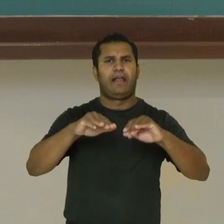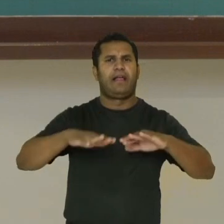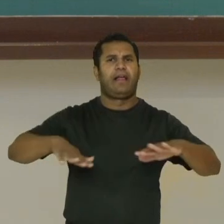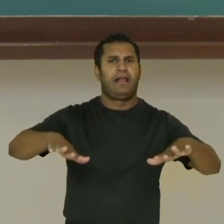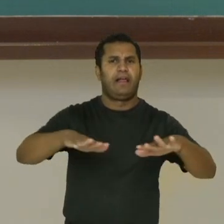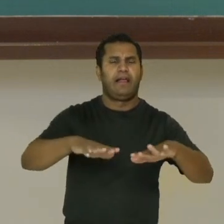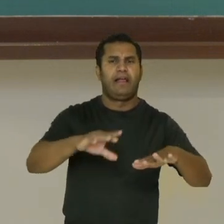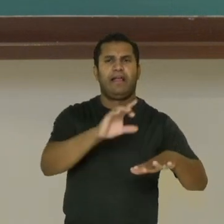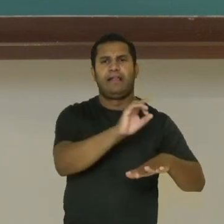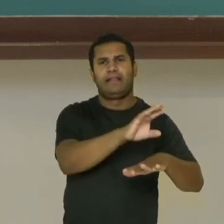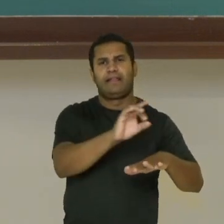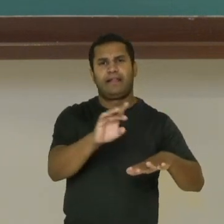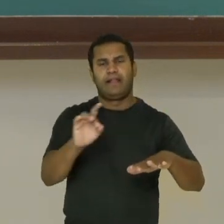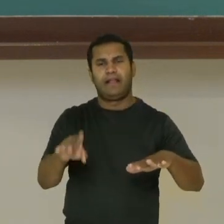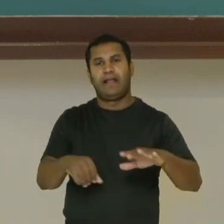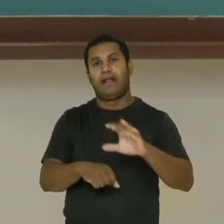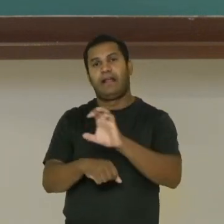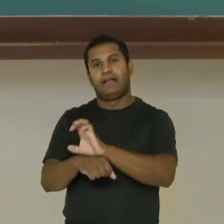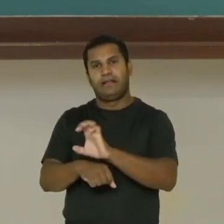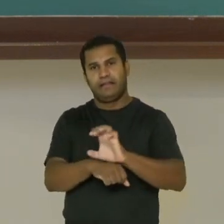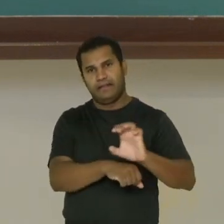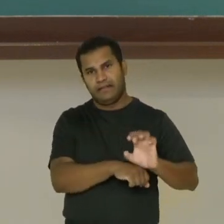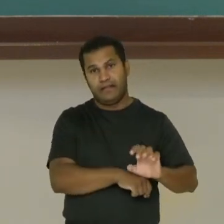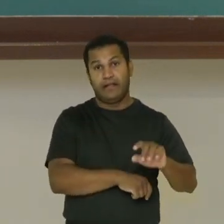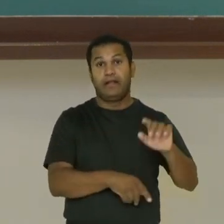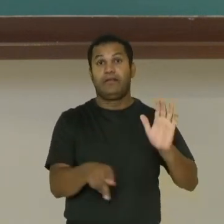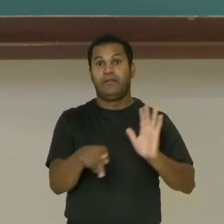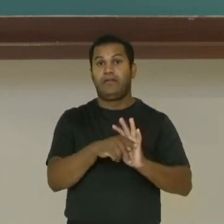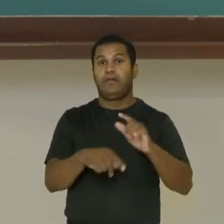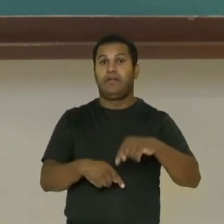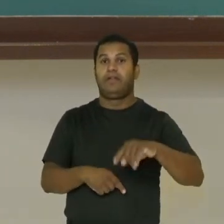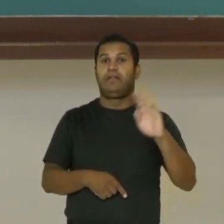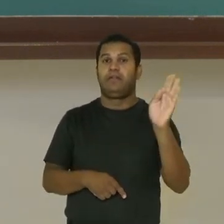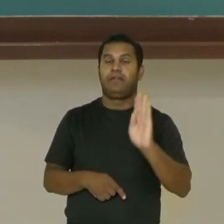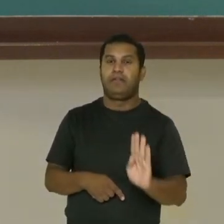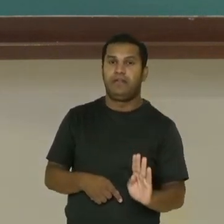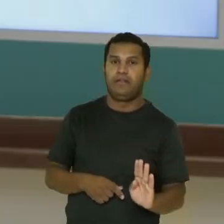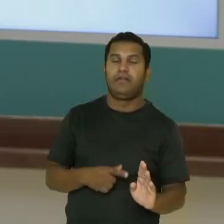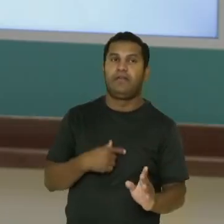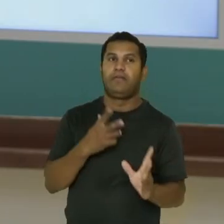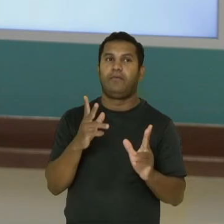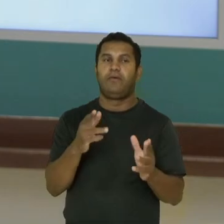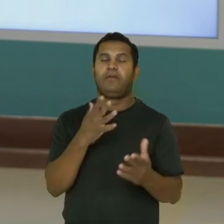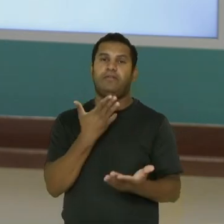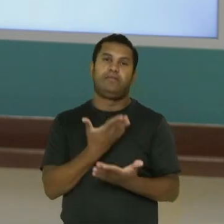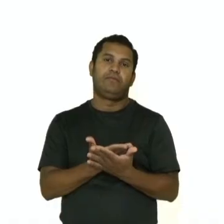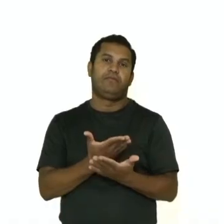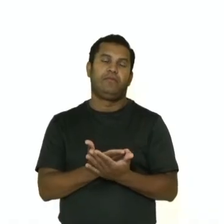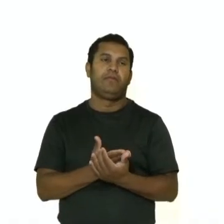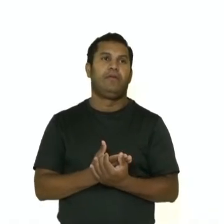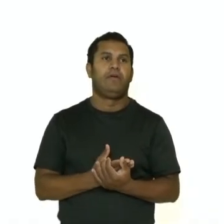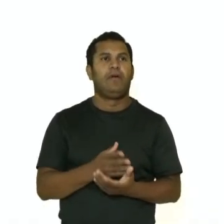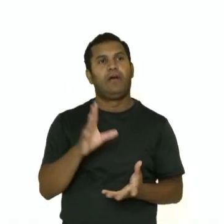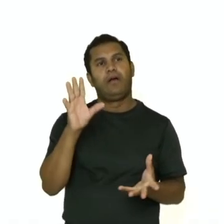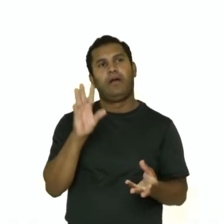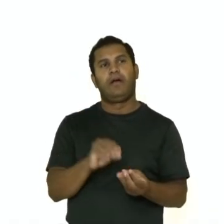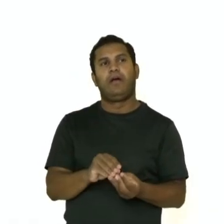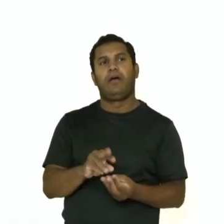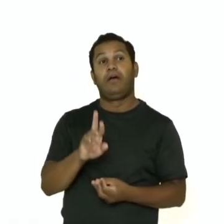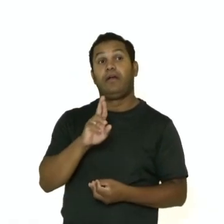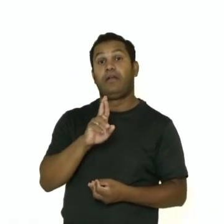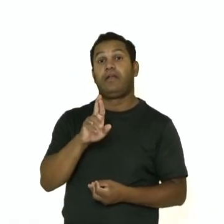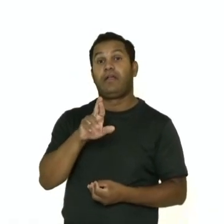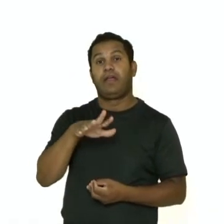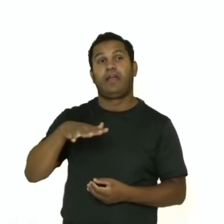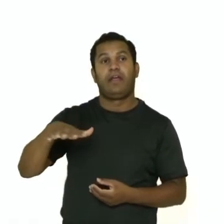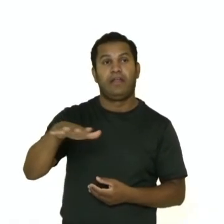cada divisão feita no território brasileiro, conforme o nosso estudo. Vamos ver a nossa resposta ali então? Complexos regionais